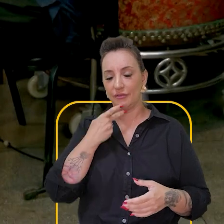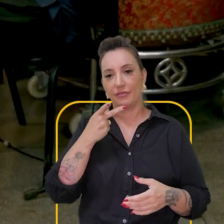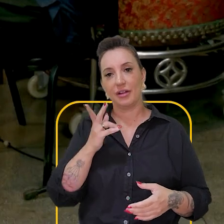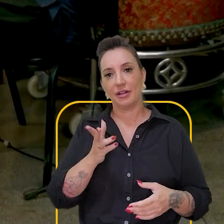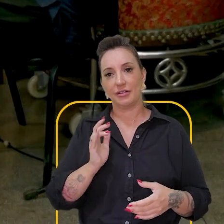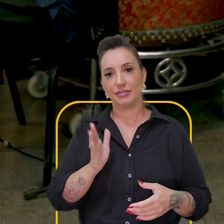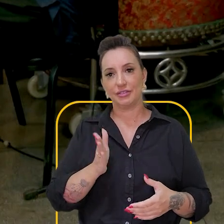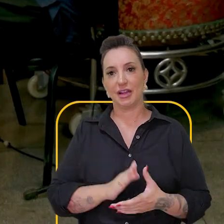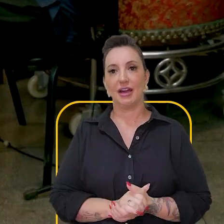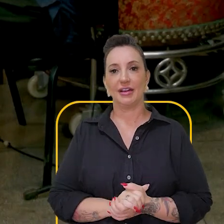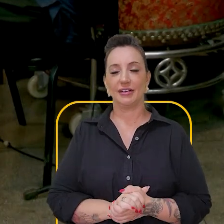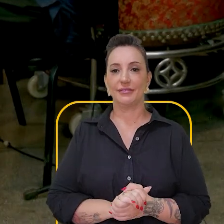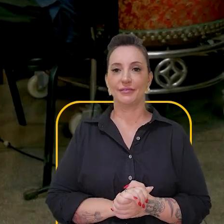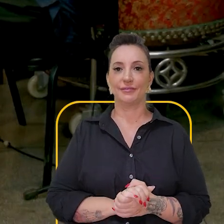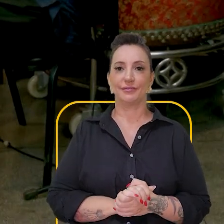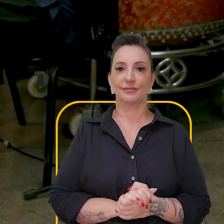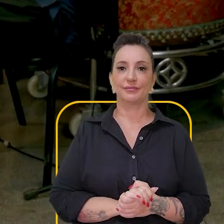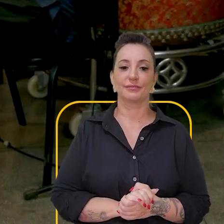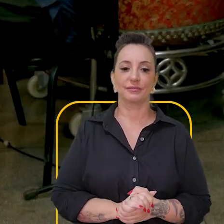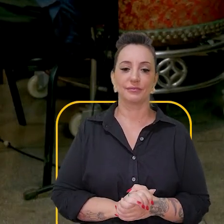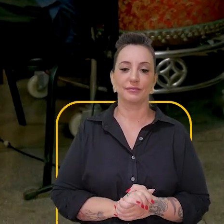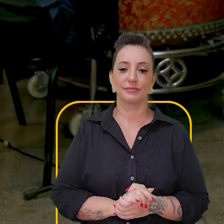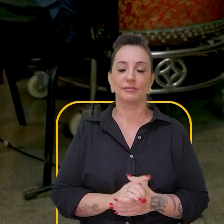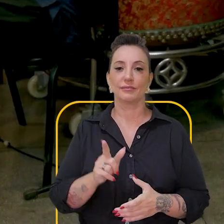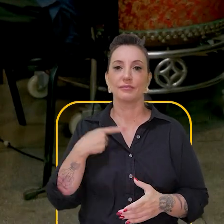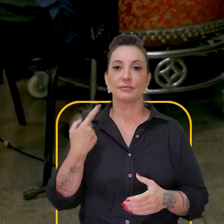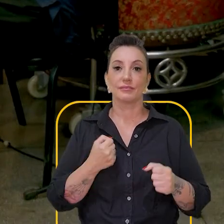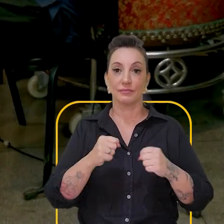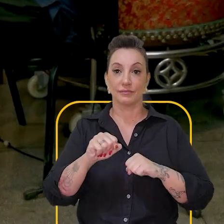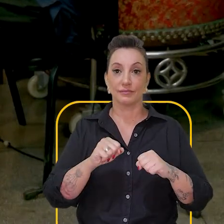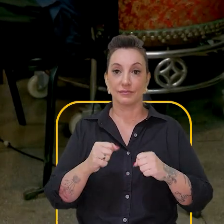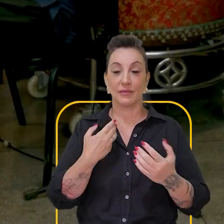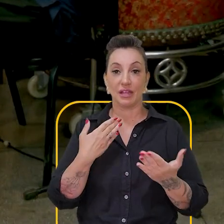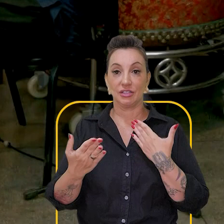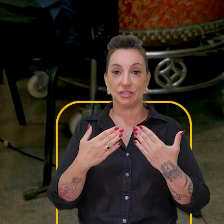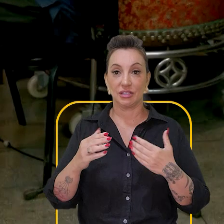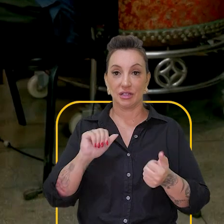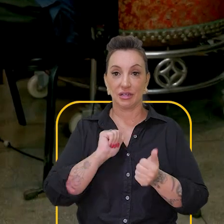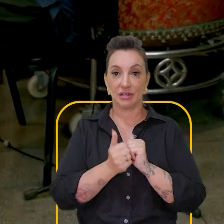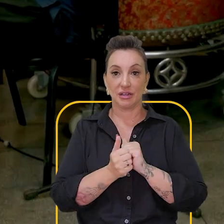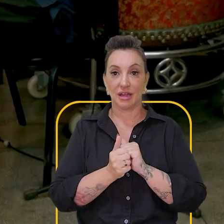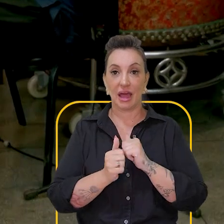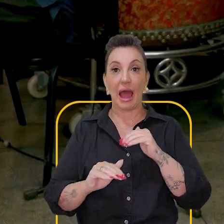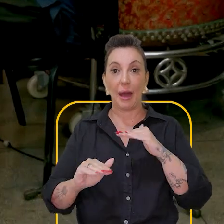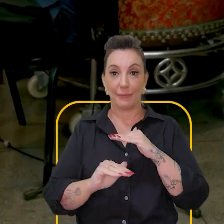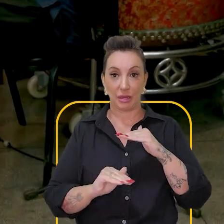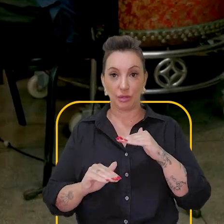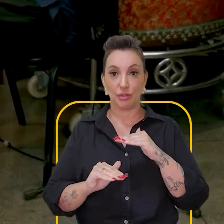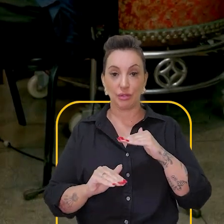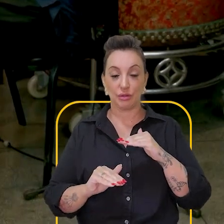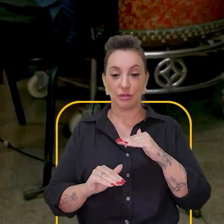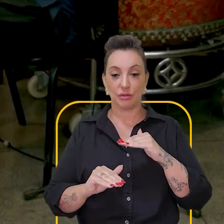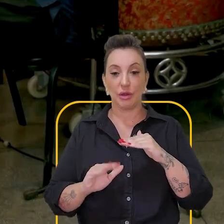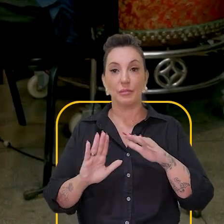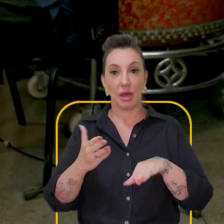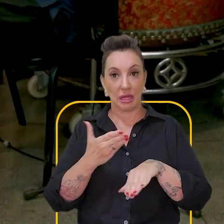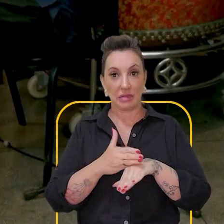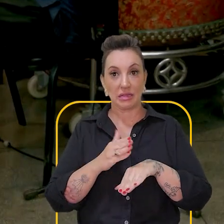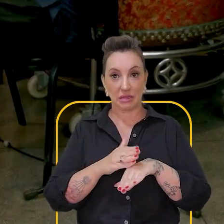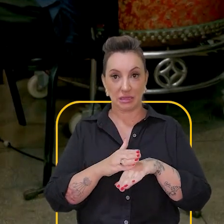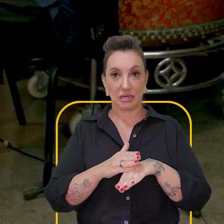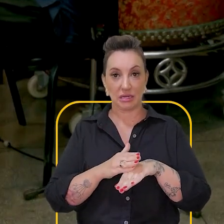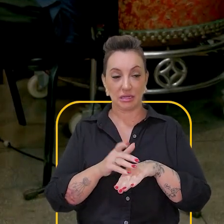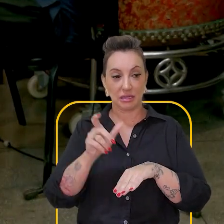amador mas o treino que os atletas fazem para ir para Mundial como esse que tá acontecendo na China é um treino pelo